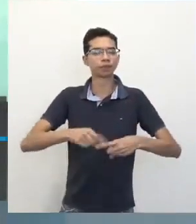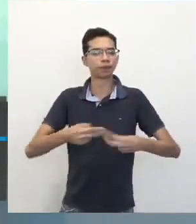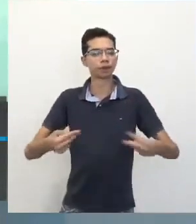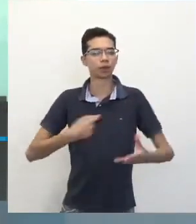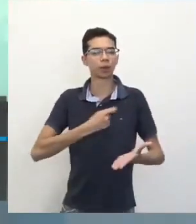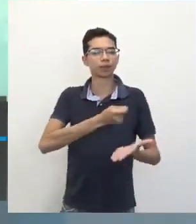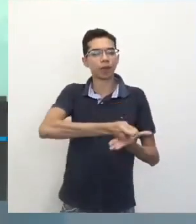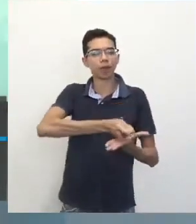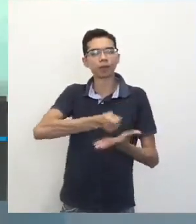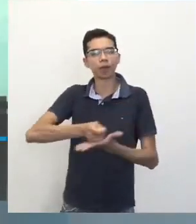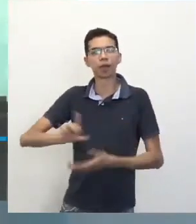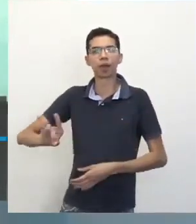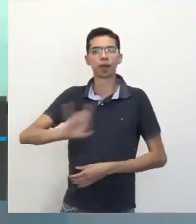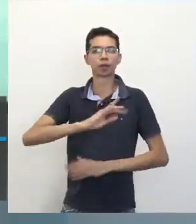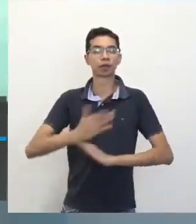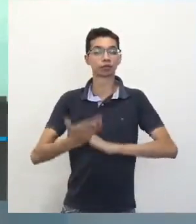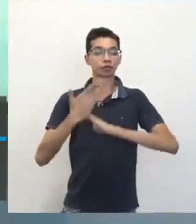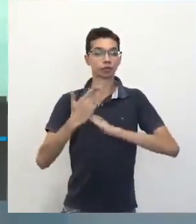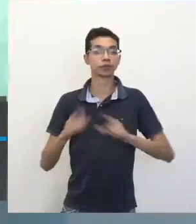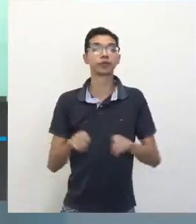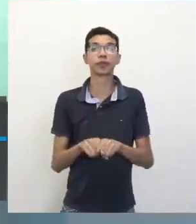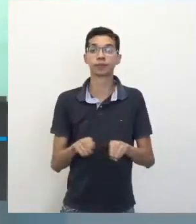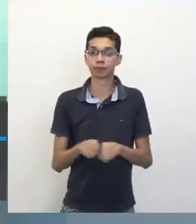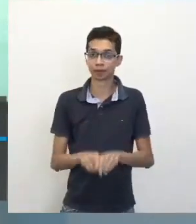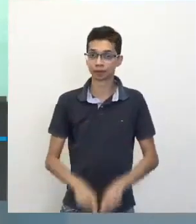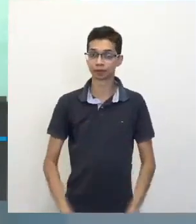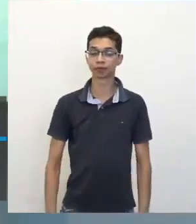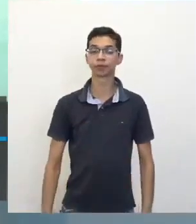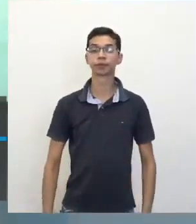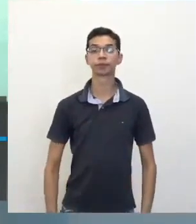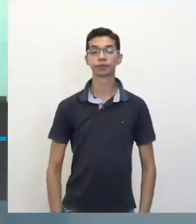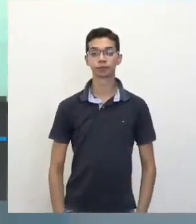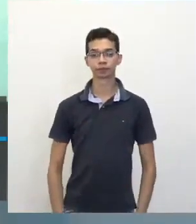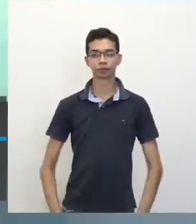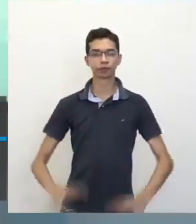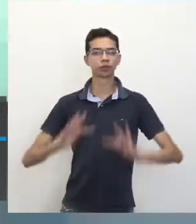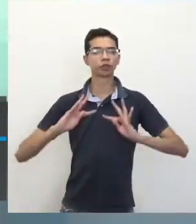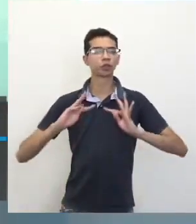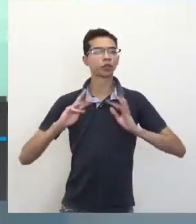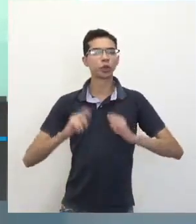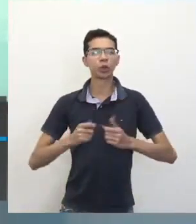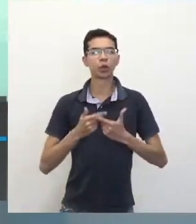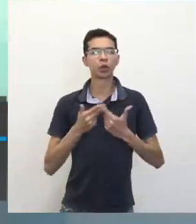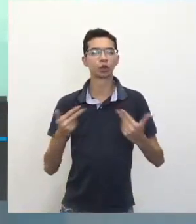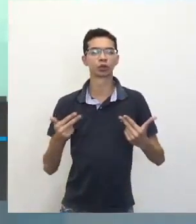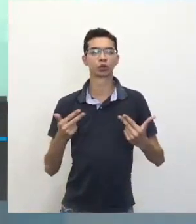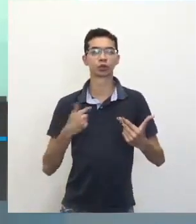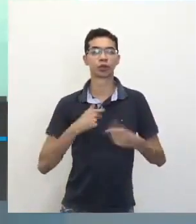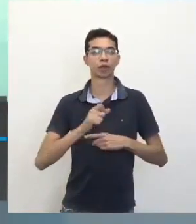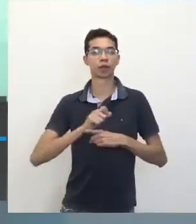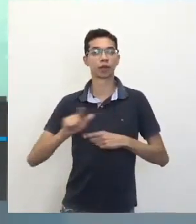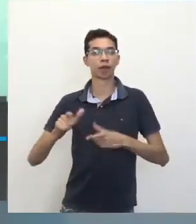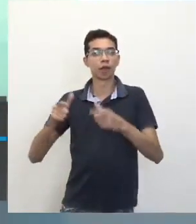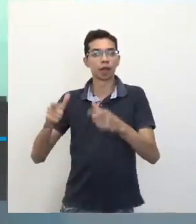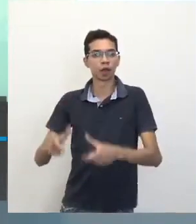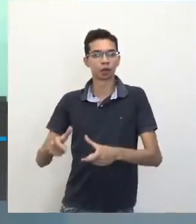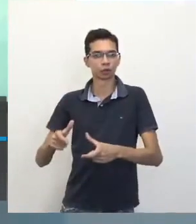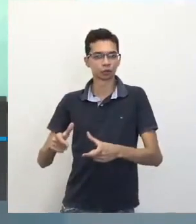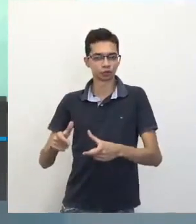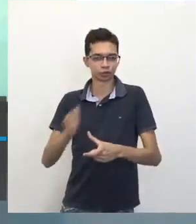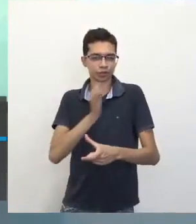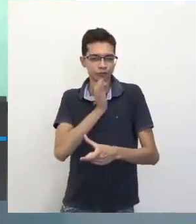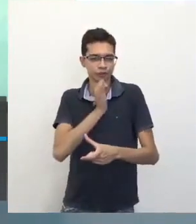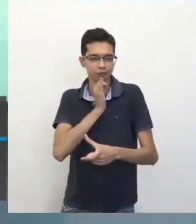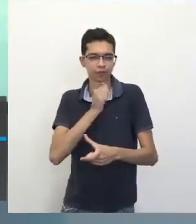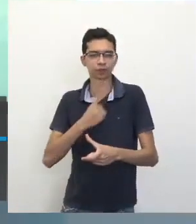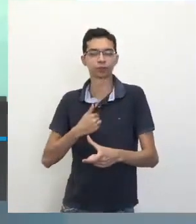ajudar, né? Tá? A alocação de tudo isso, né? Aonde que eu vou colocar esse projeto? Vai ser numa